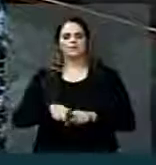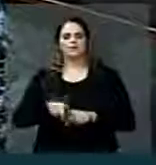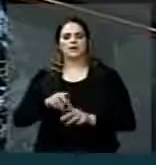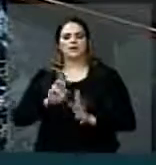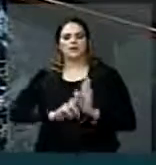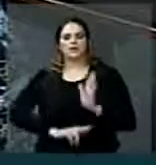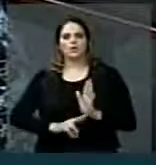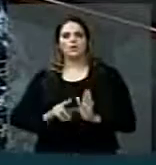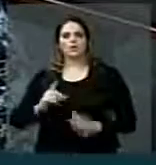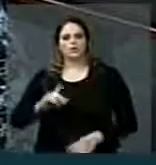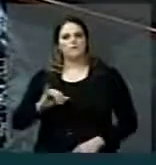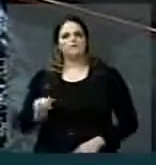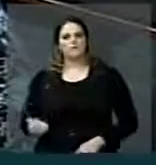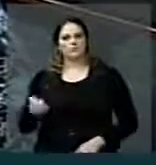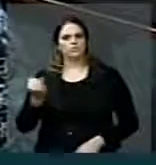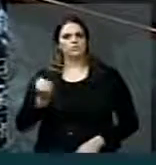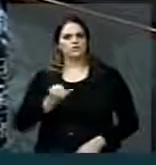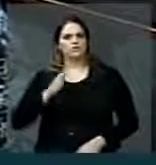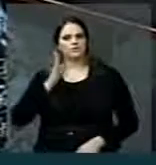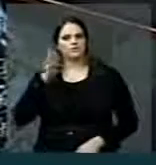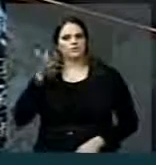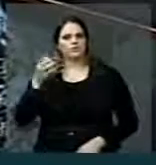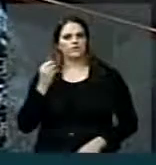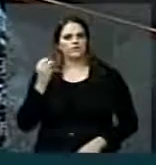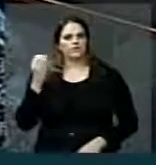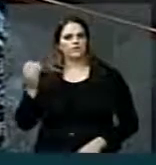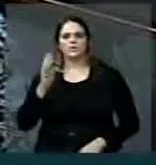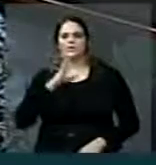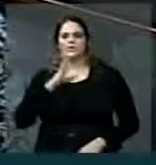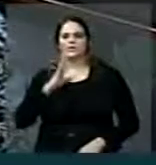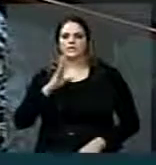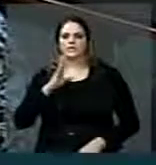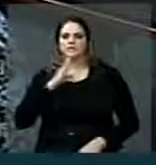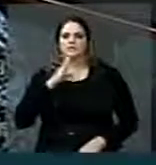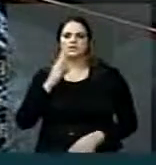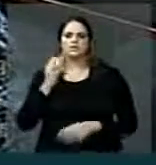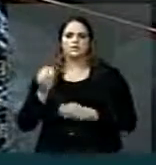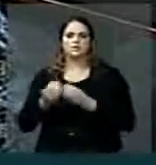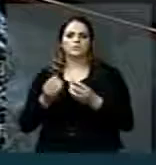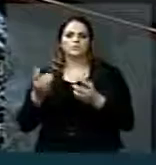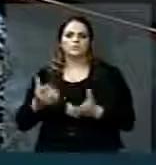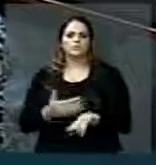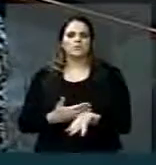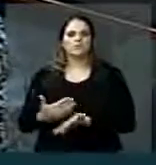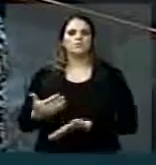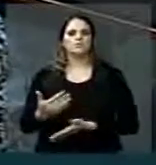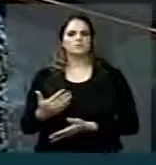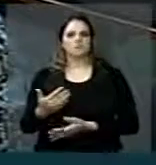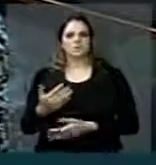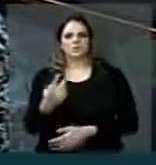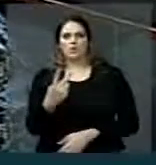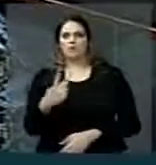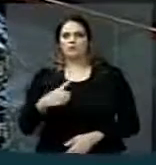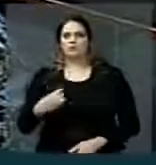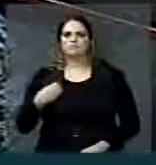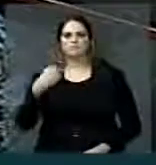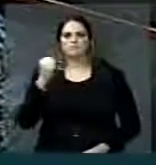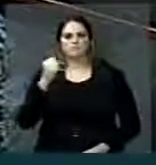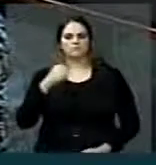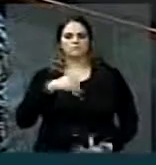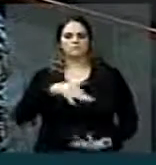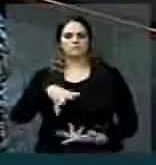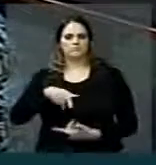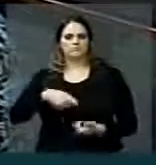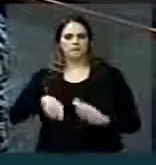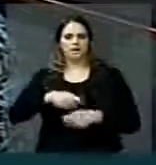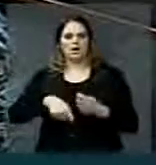inclusive a oportunidade de viajar para conhecer na origem, pelo menos 2 padrões que estão aí no mercado. E